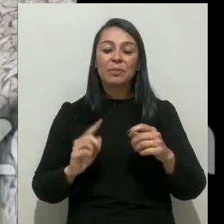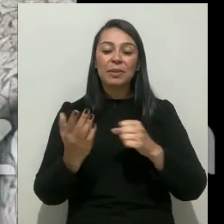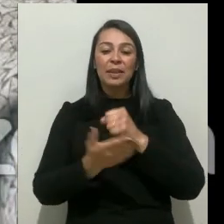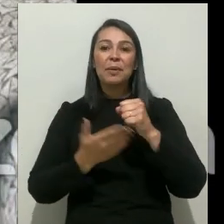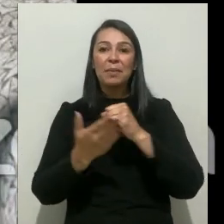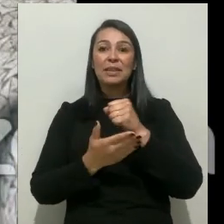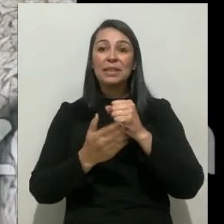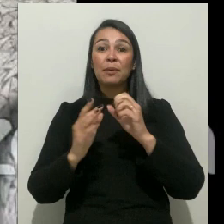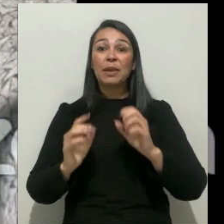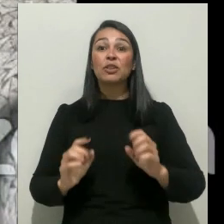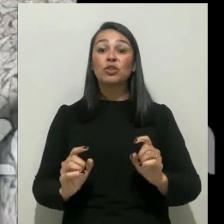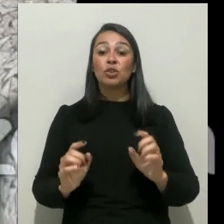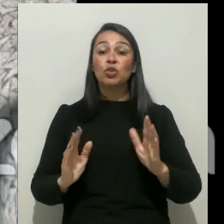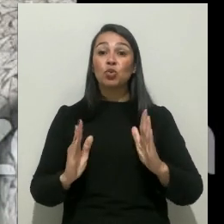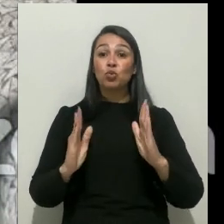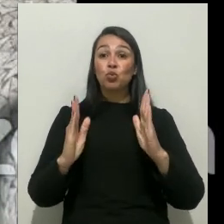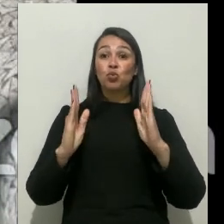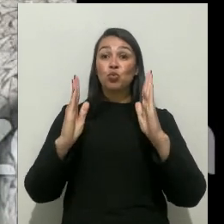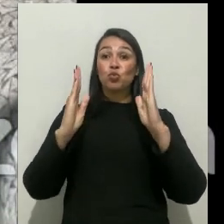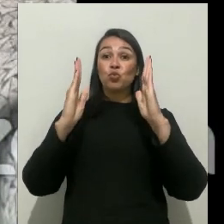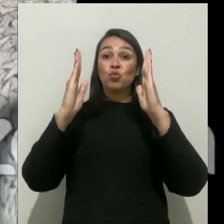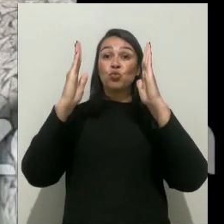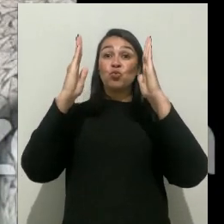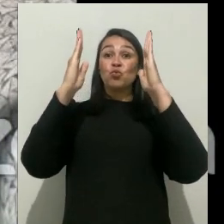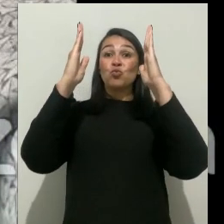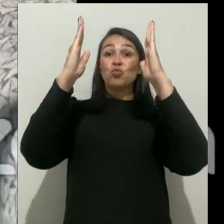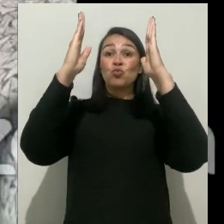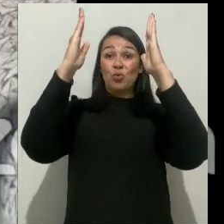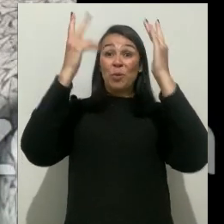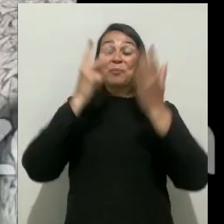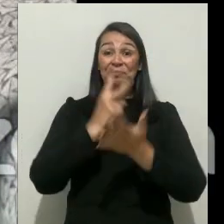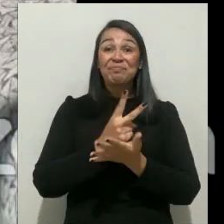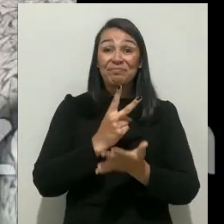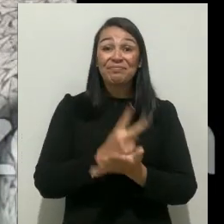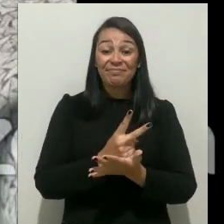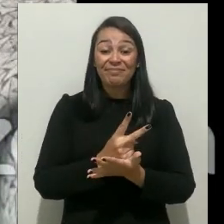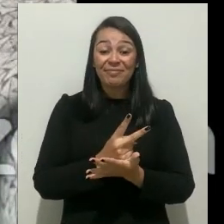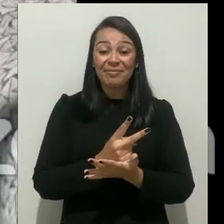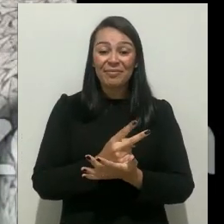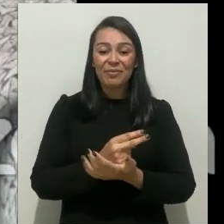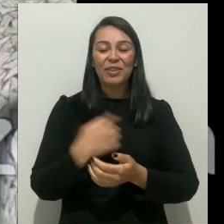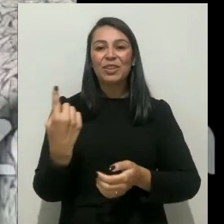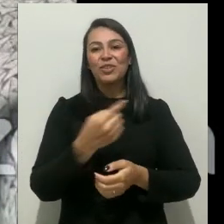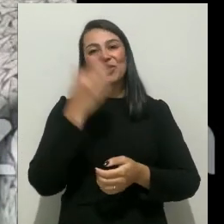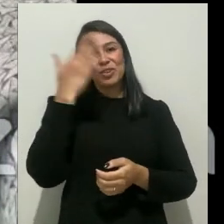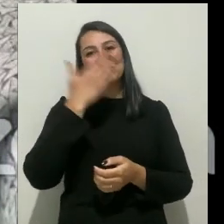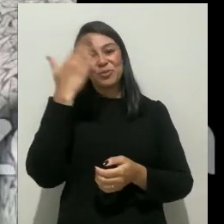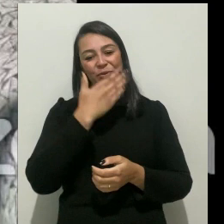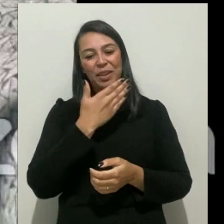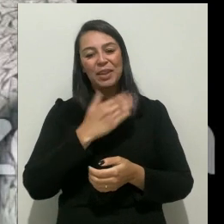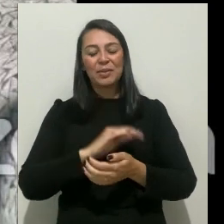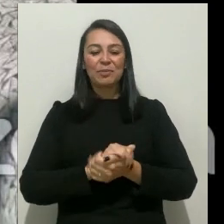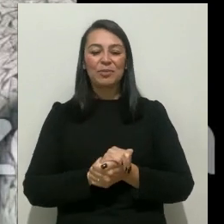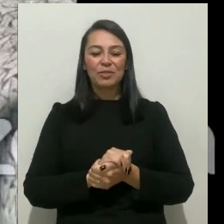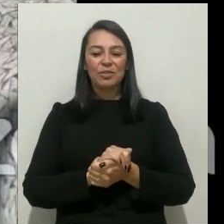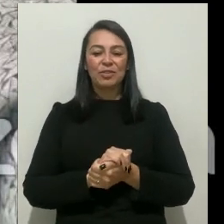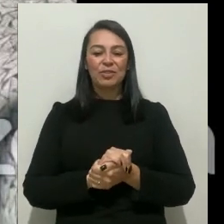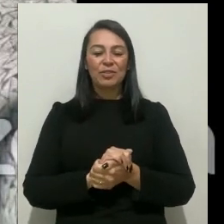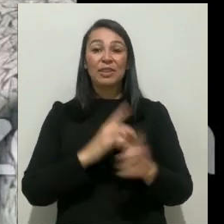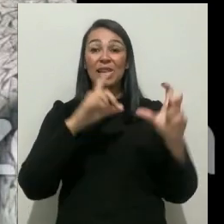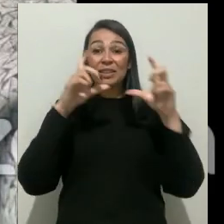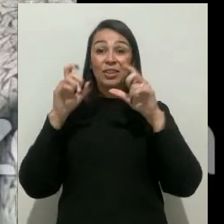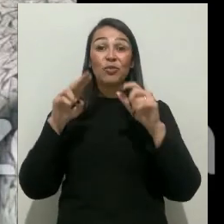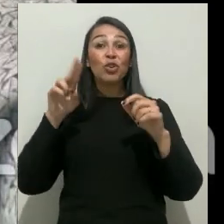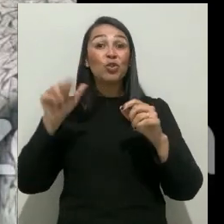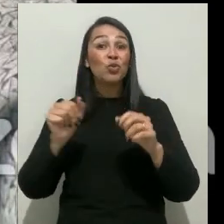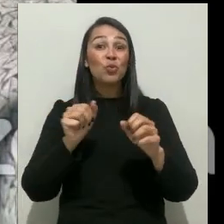basicamente um prédio mesmo, né, todo modulado por dentro. E a gente não vê essas fotos aqui, eu nunca vi, nem meus alunos nunca